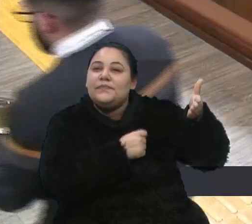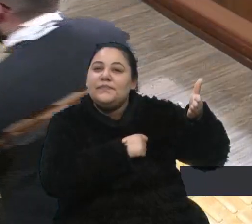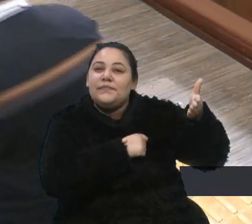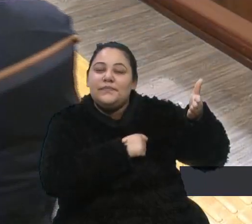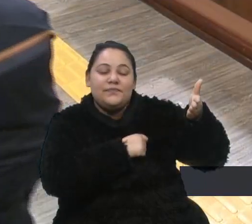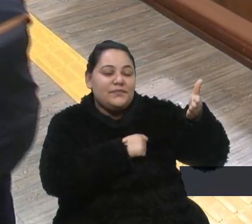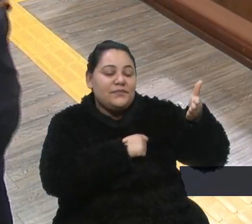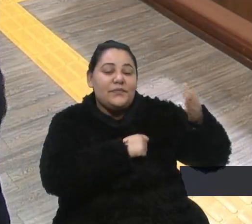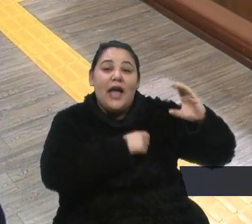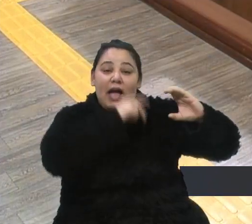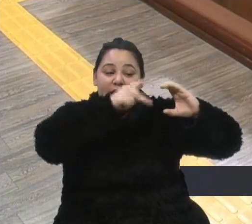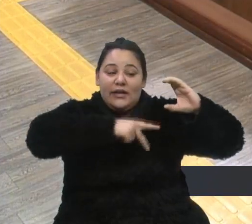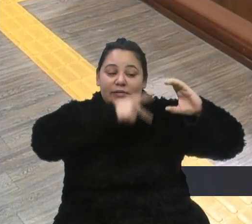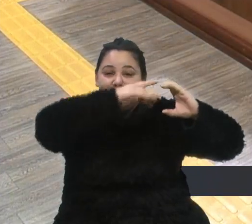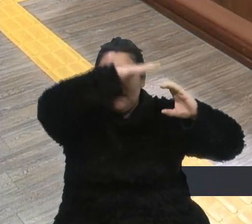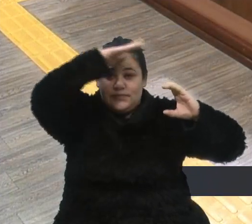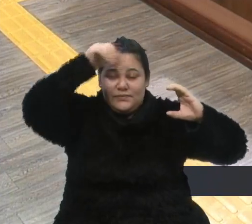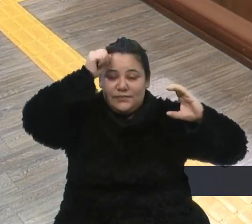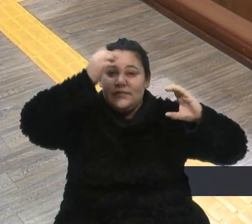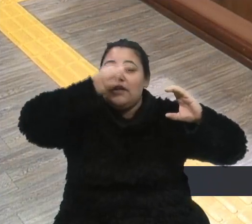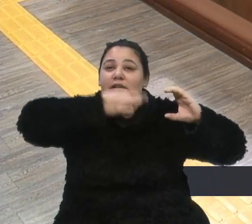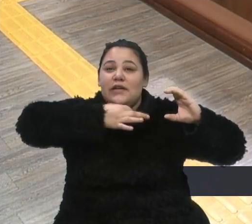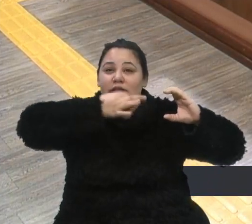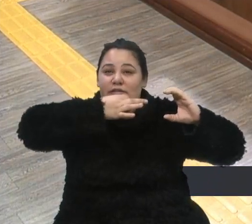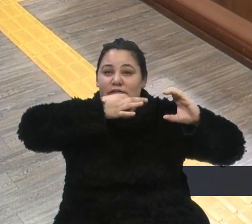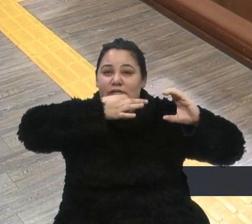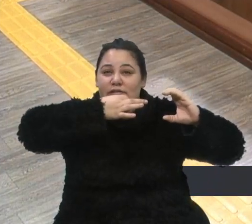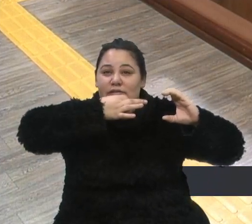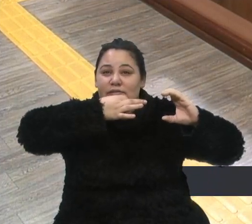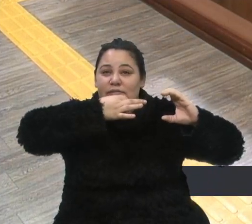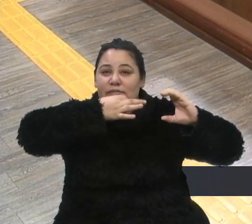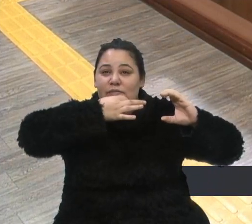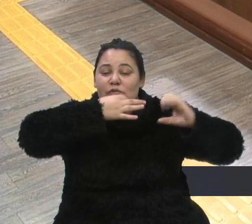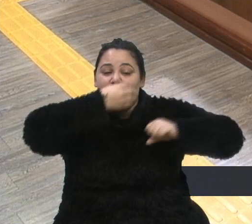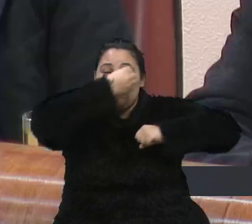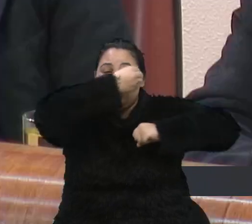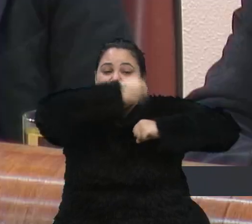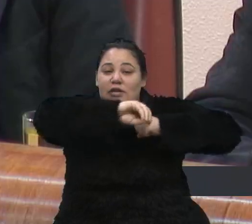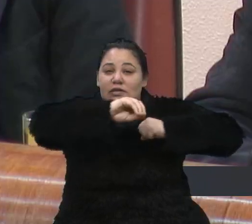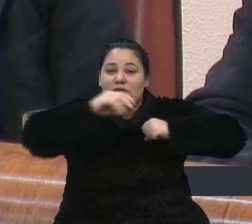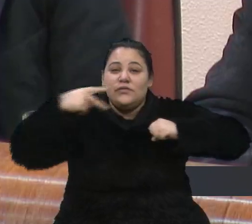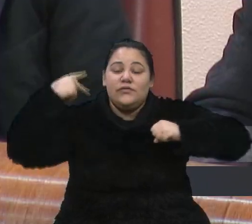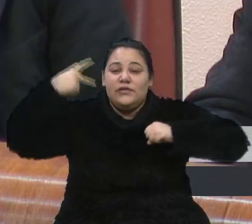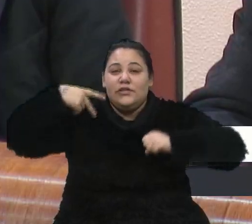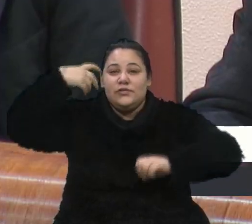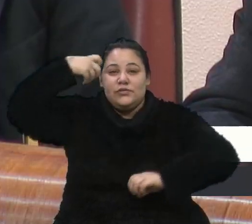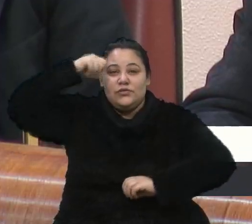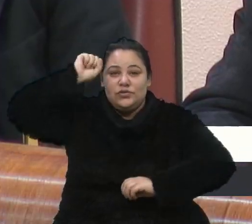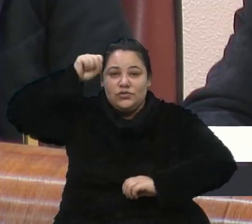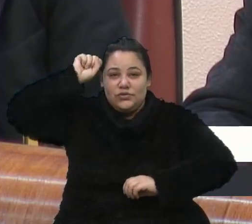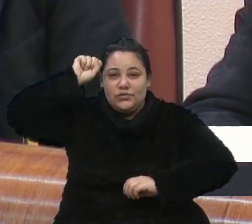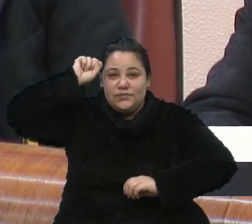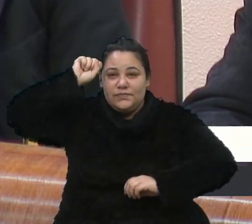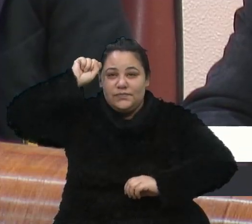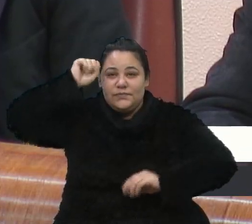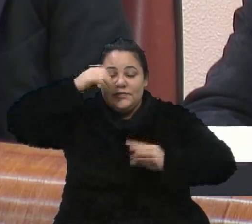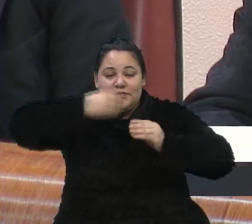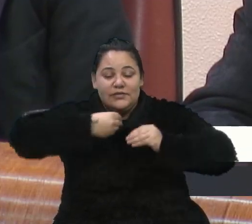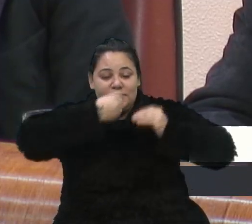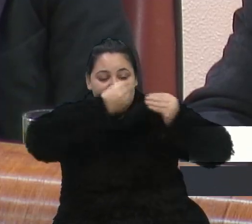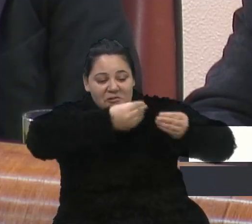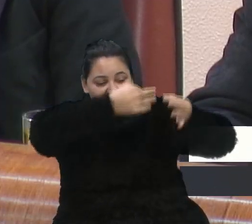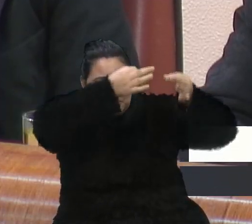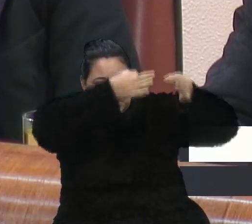A Câmara Municipal de Caxias do Sul, por proposição do vereador Clóvis Oliveira Xuxa, presta